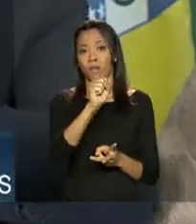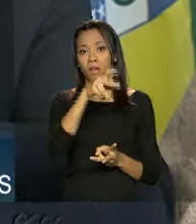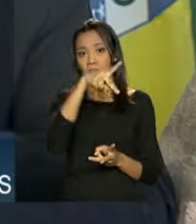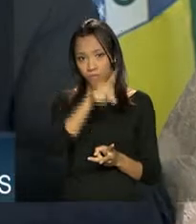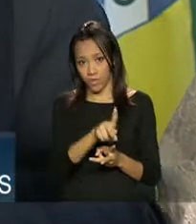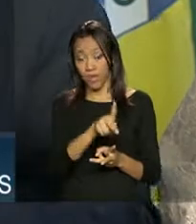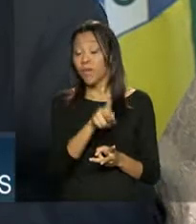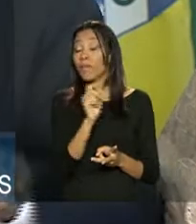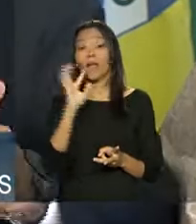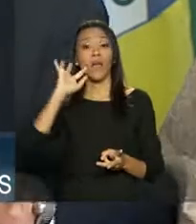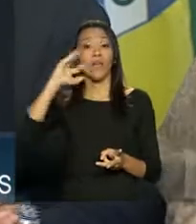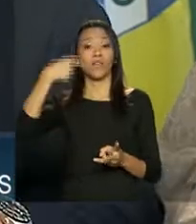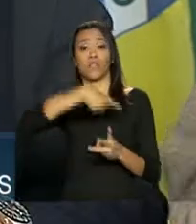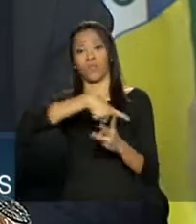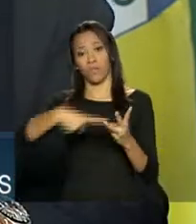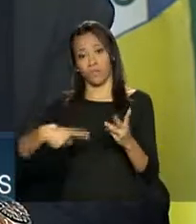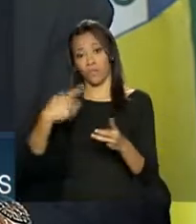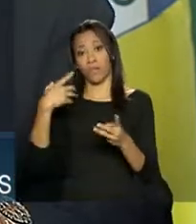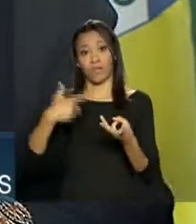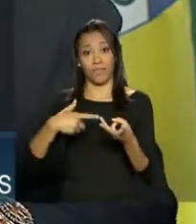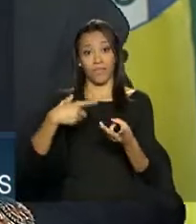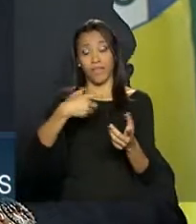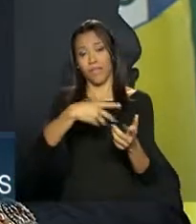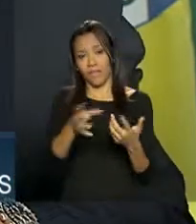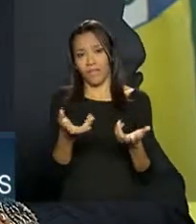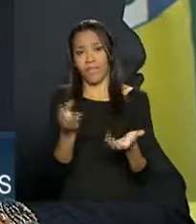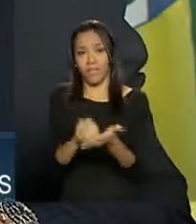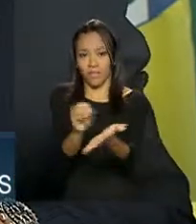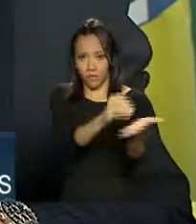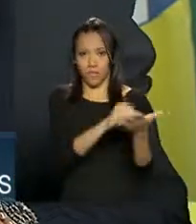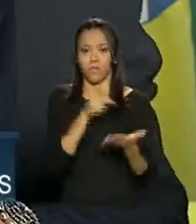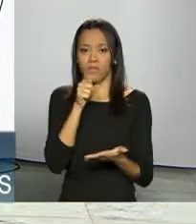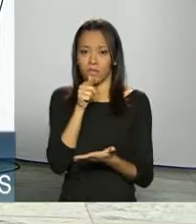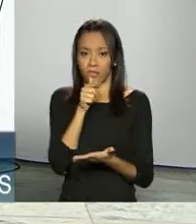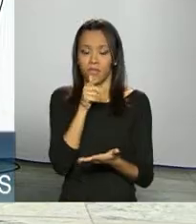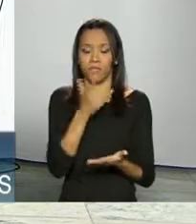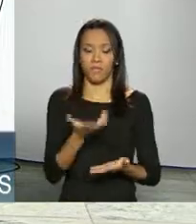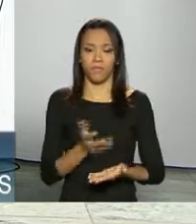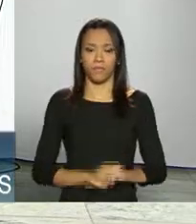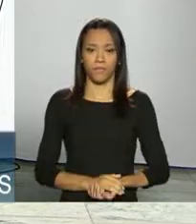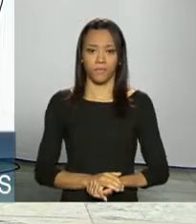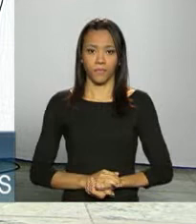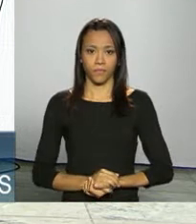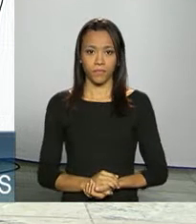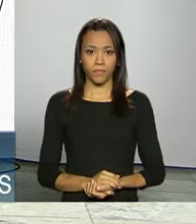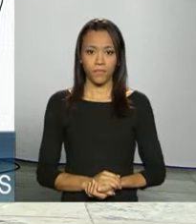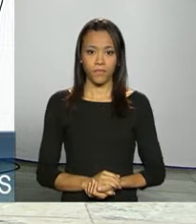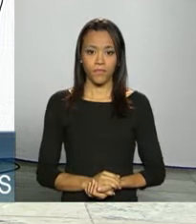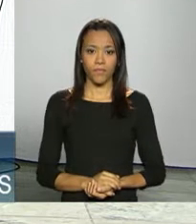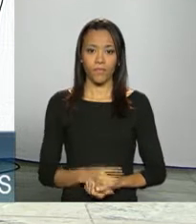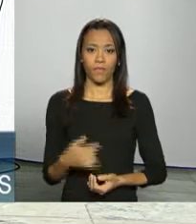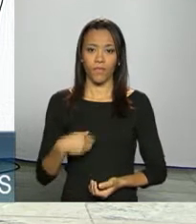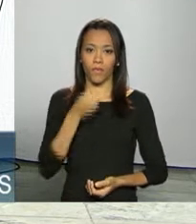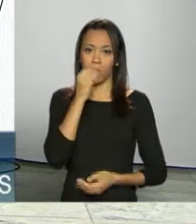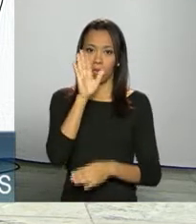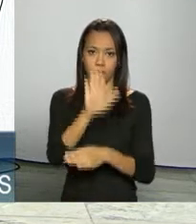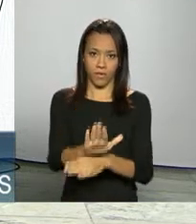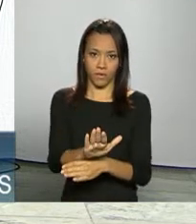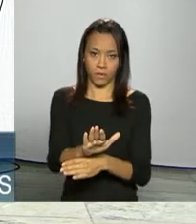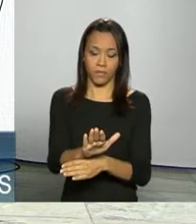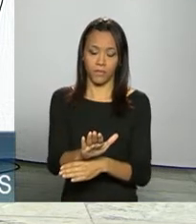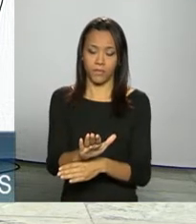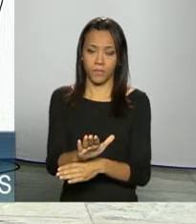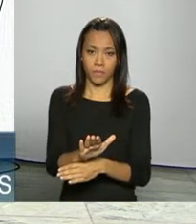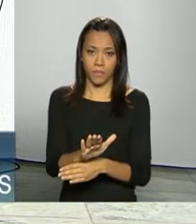possível e soluções para esses pequenos sistemas de abastecimento de água Oi boa tarde